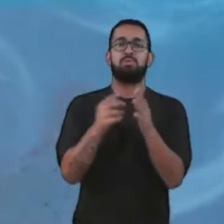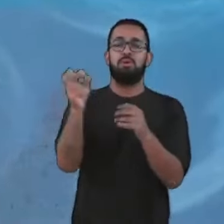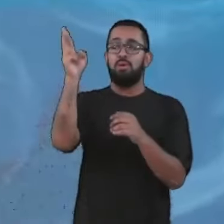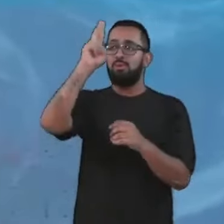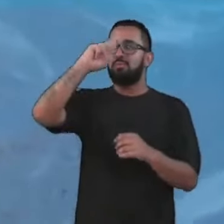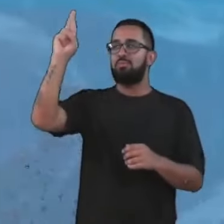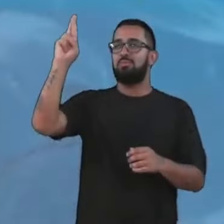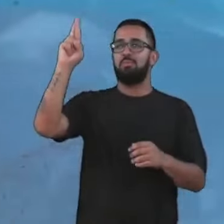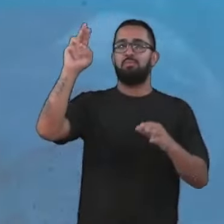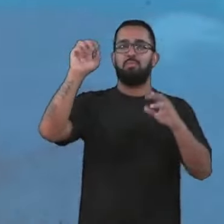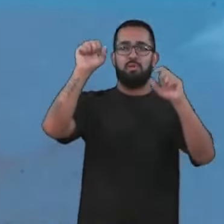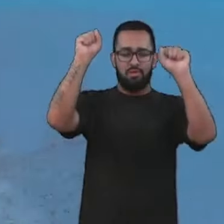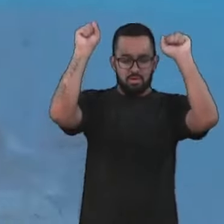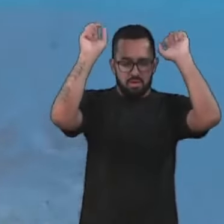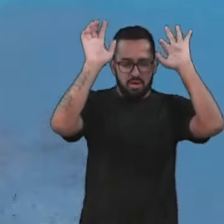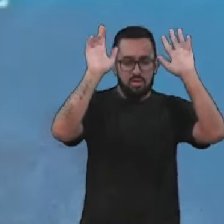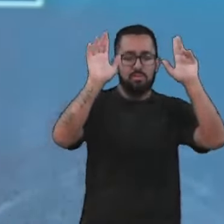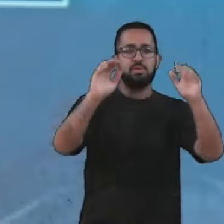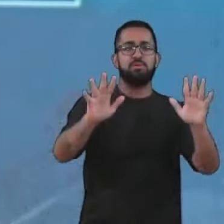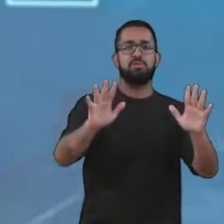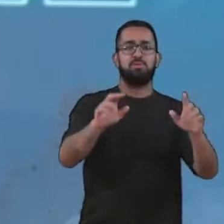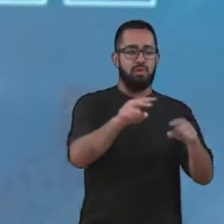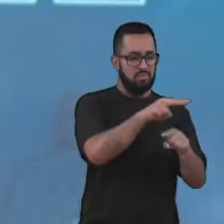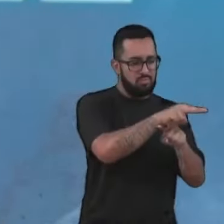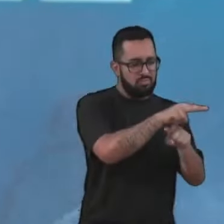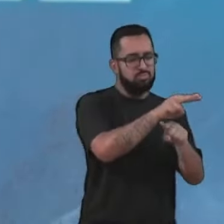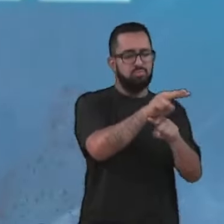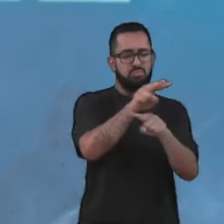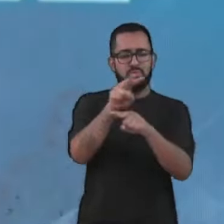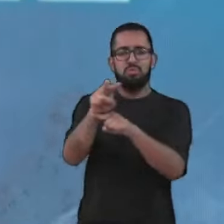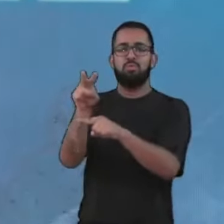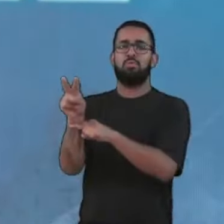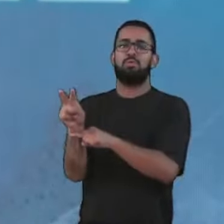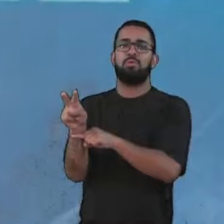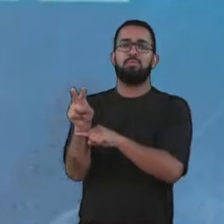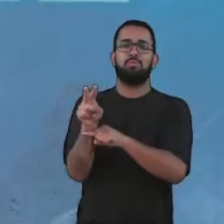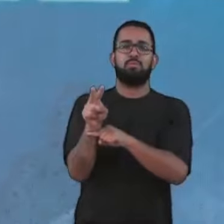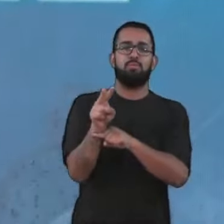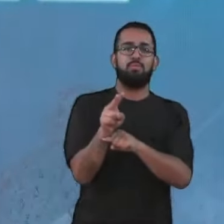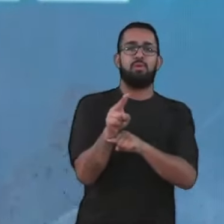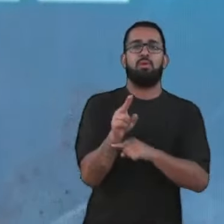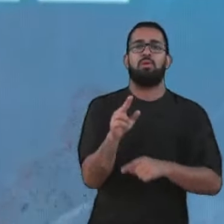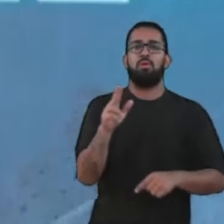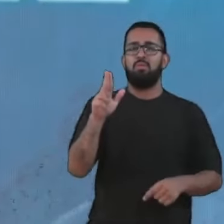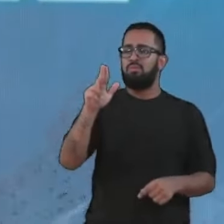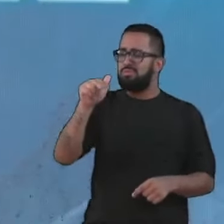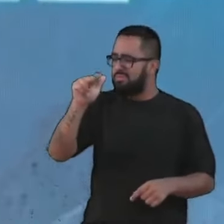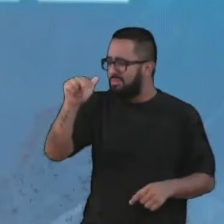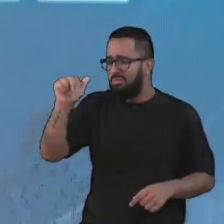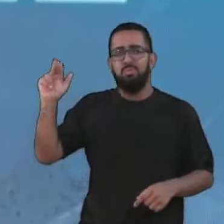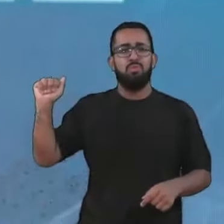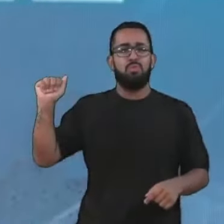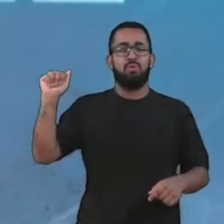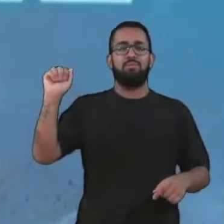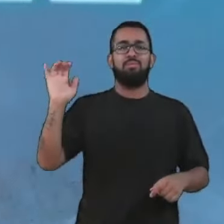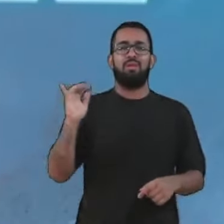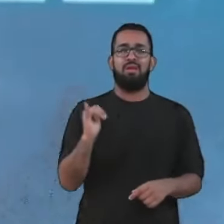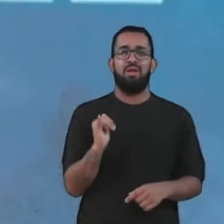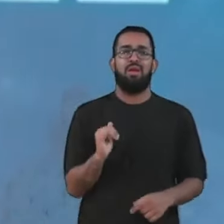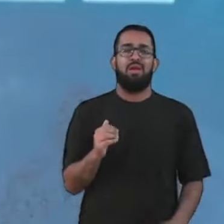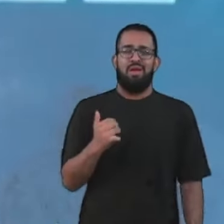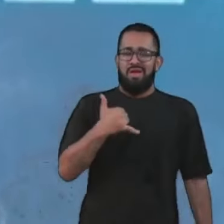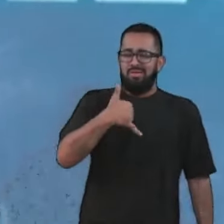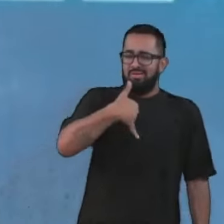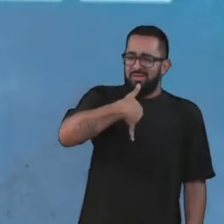Senhor nos dá esta legalidade de usar o nome de Jesus para dizer que toda tristeza vai embora